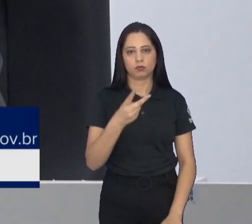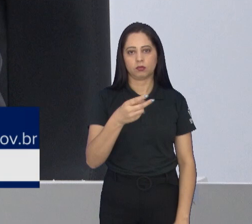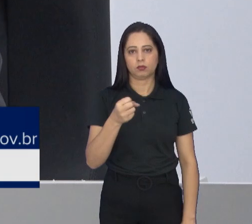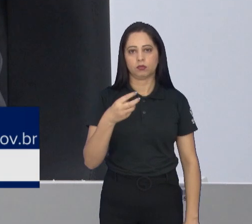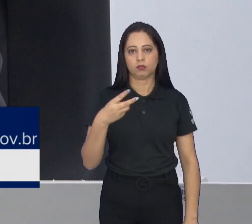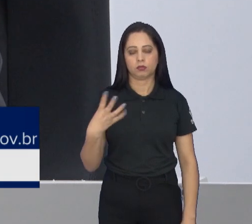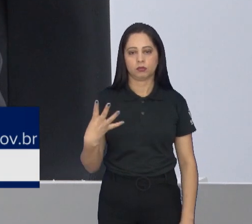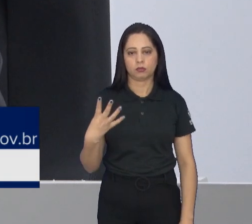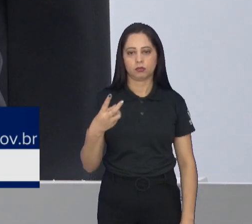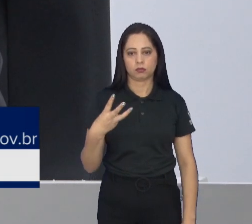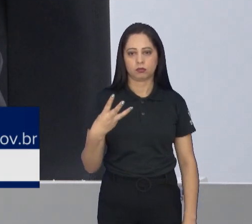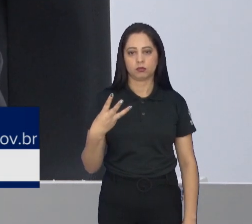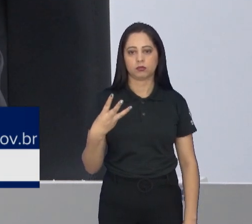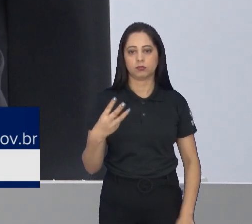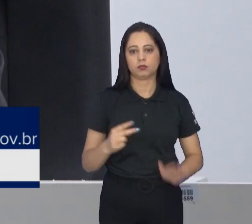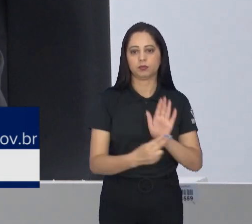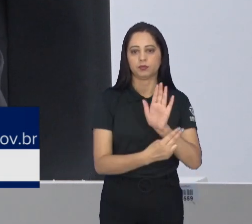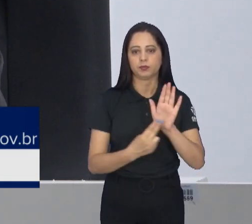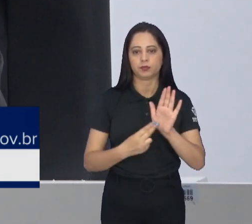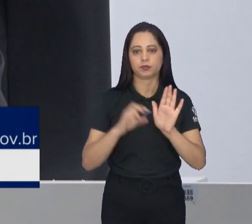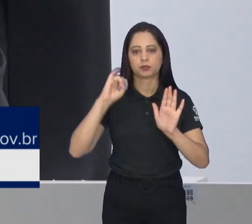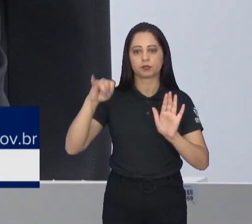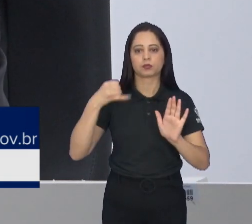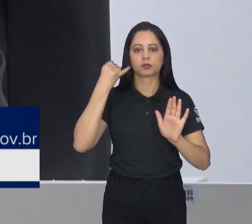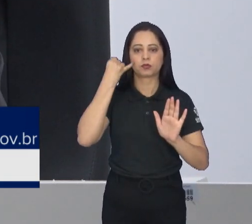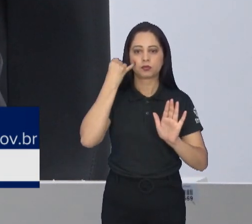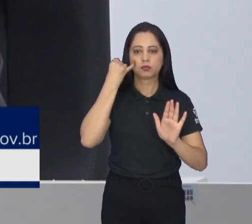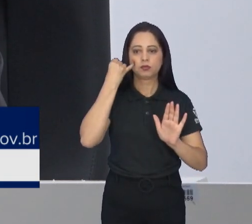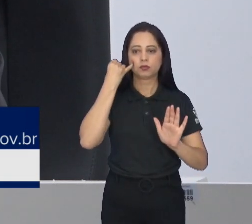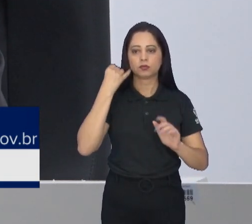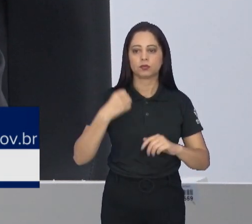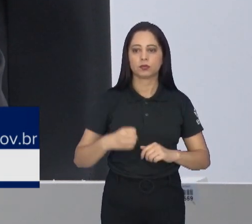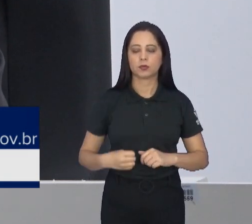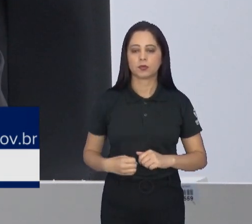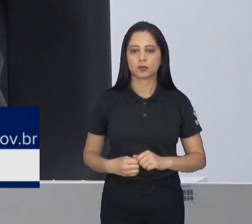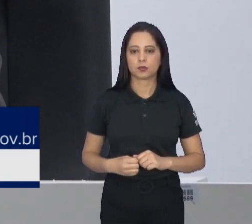182/2023. A autoria, vereador Juvenil Silvério.